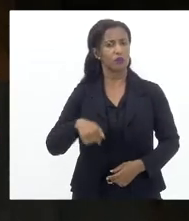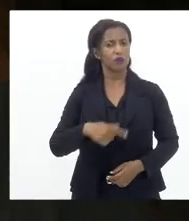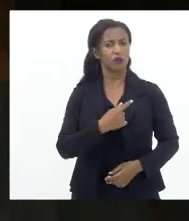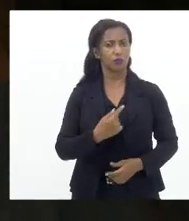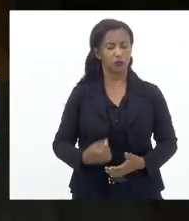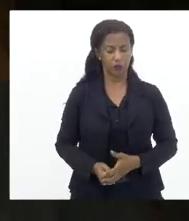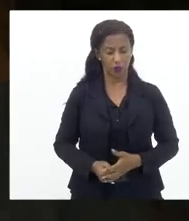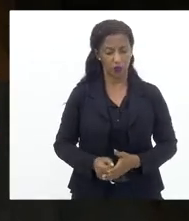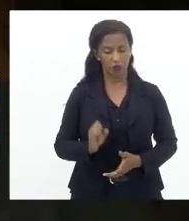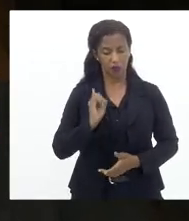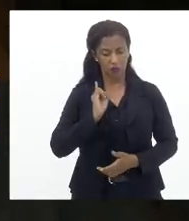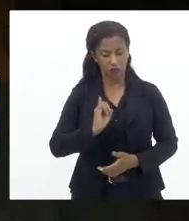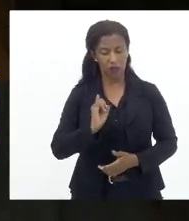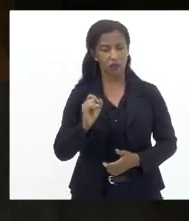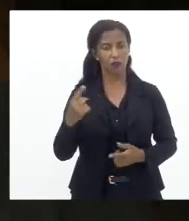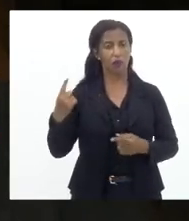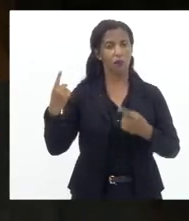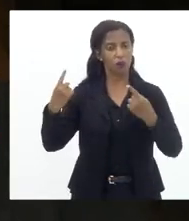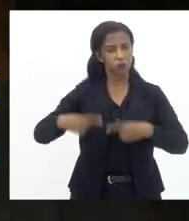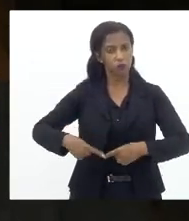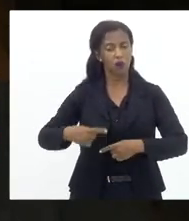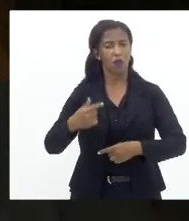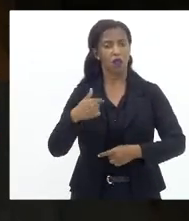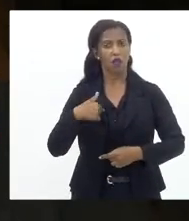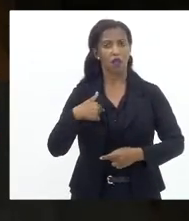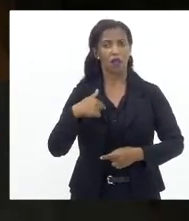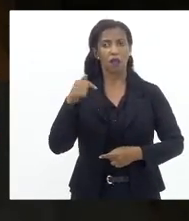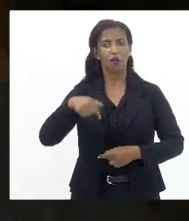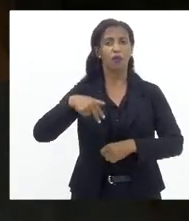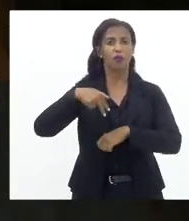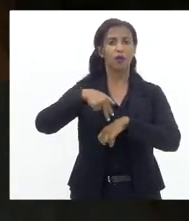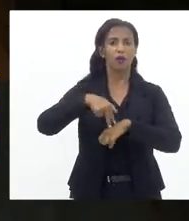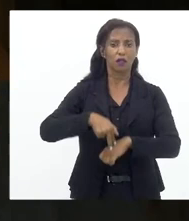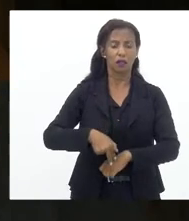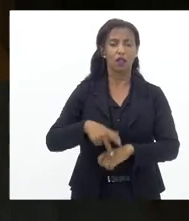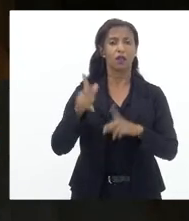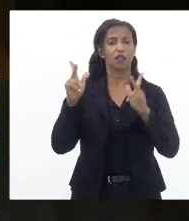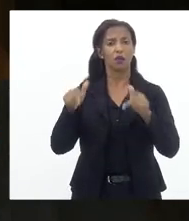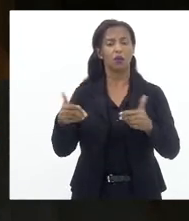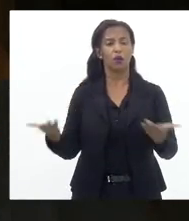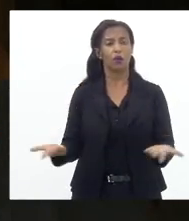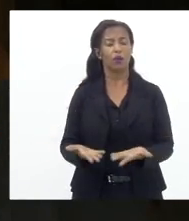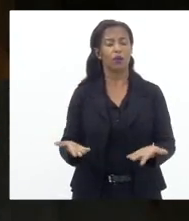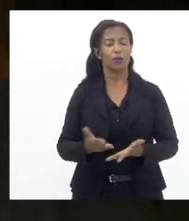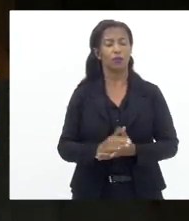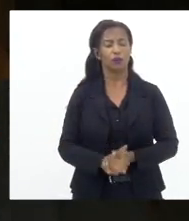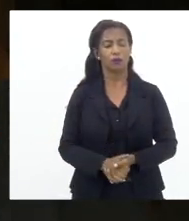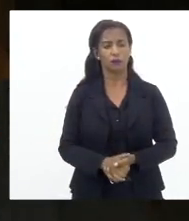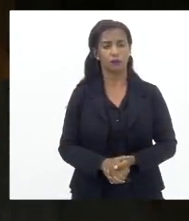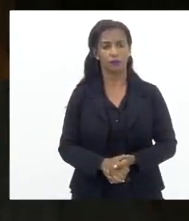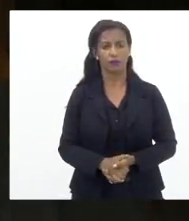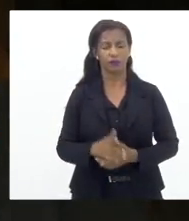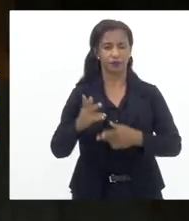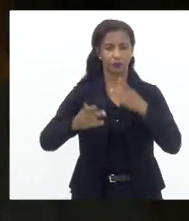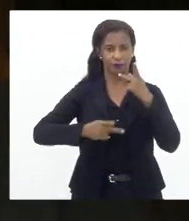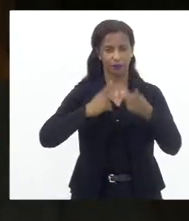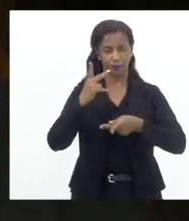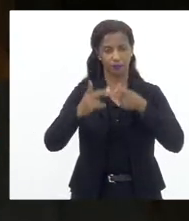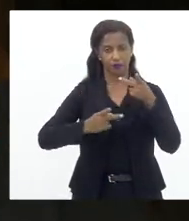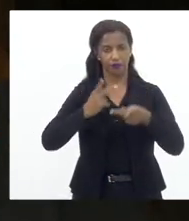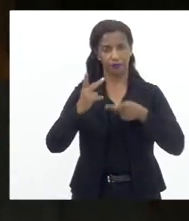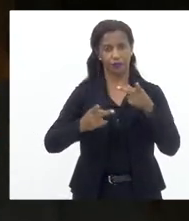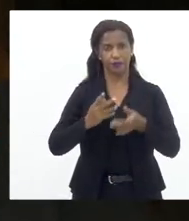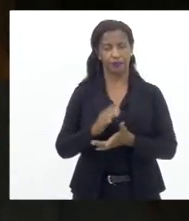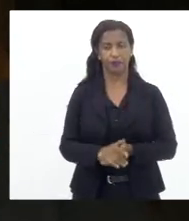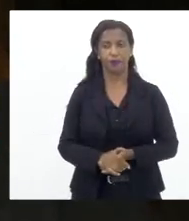e se for para para combater estarei aqui usando essa Tribuna como uso hoje é para falar